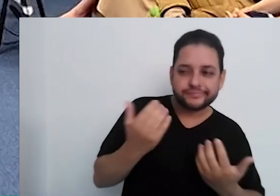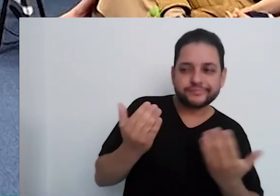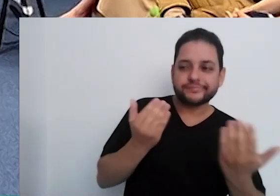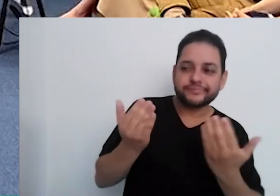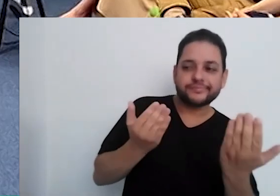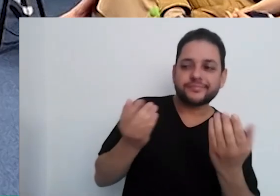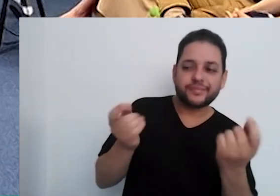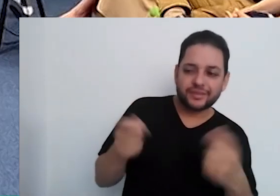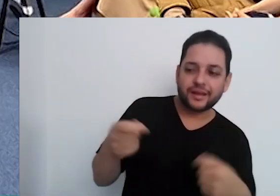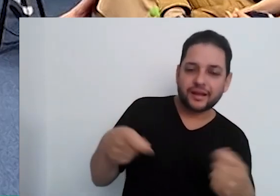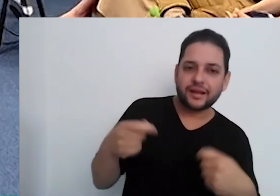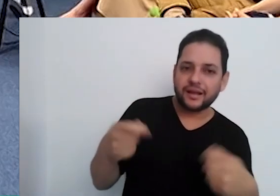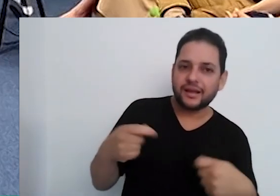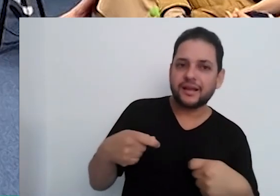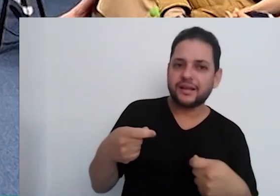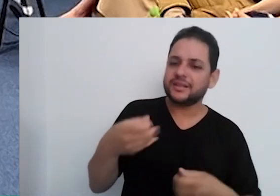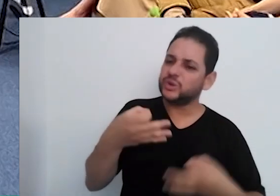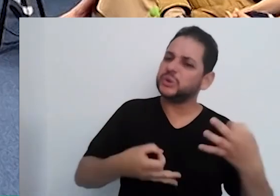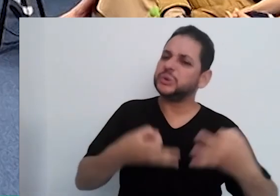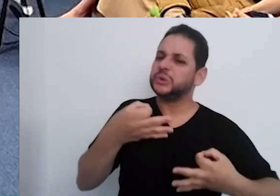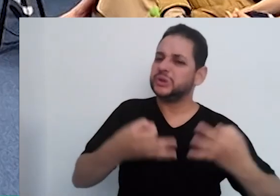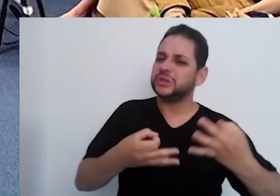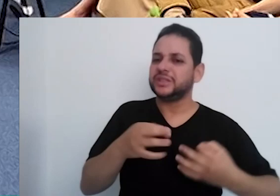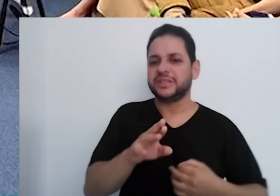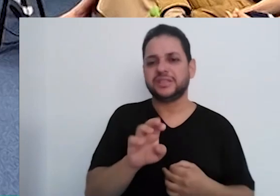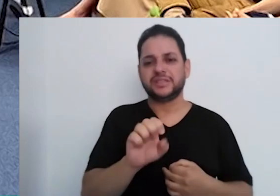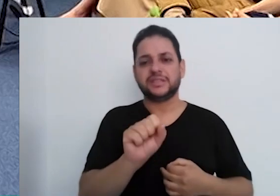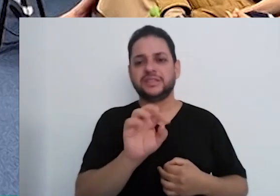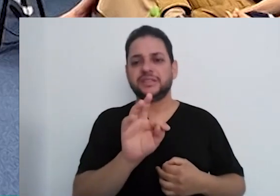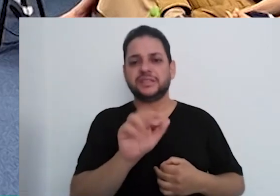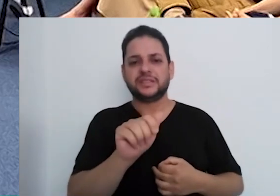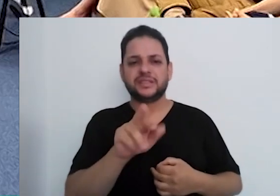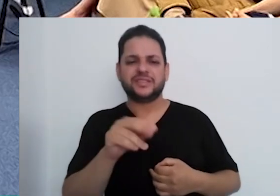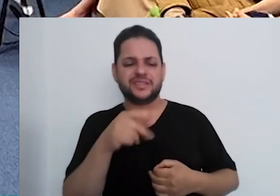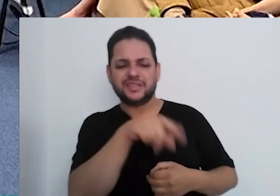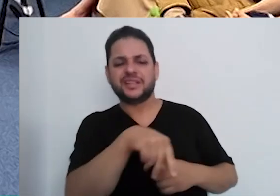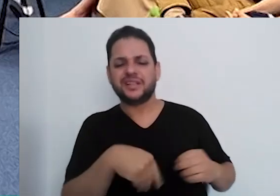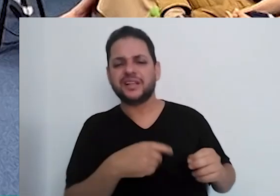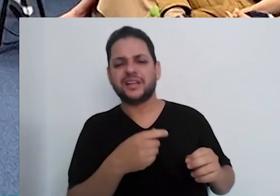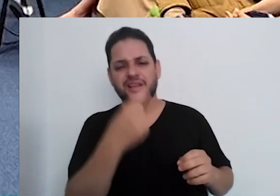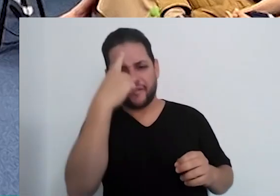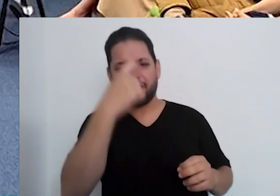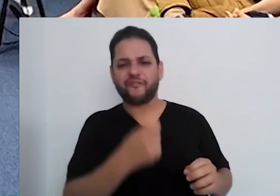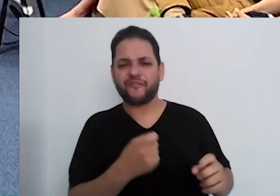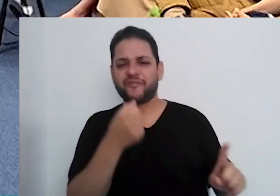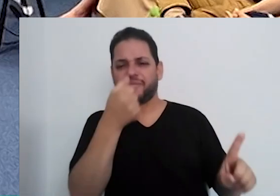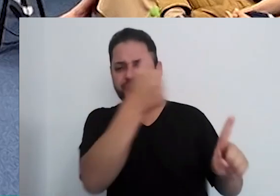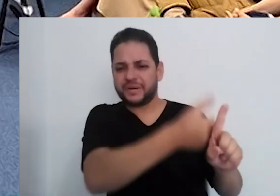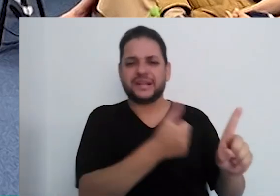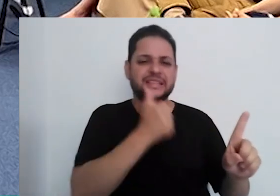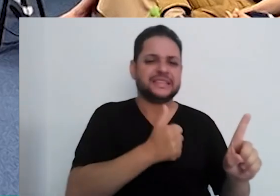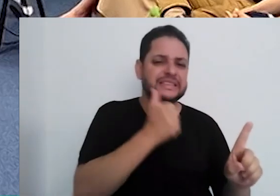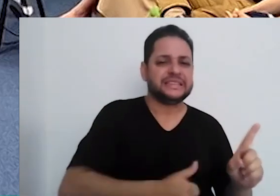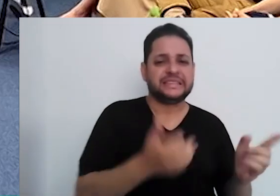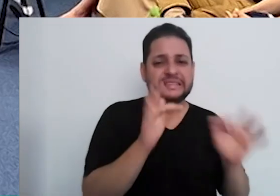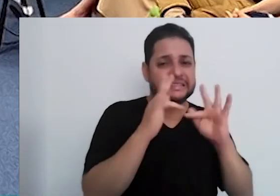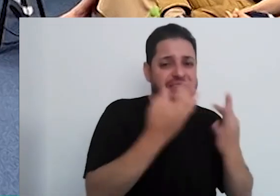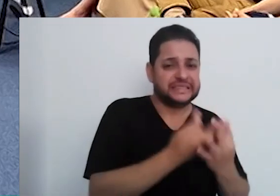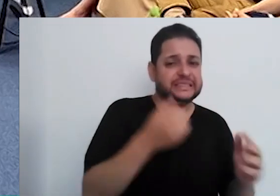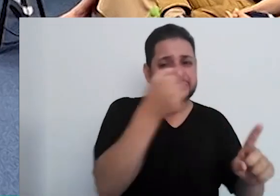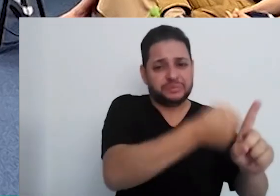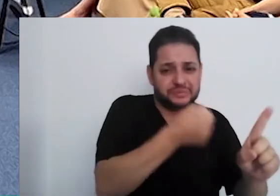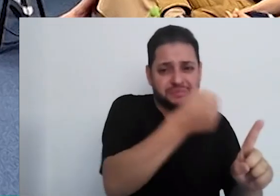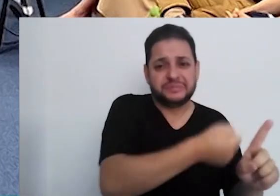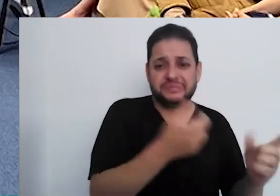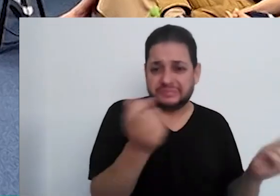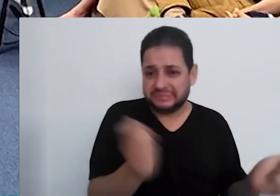usar justiça restaurativa em casos de de violência doméstica que que não sei talvez de ela acha acha que ela acha